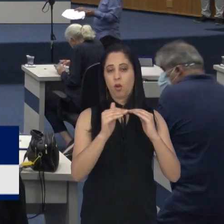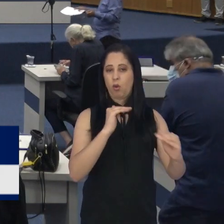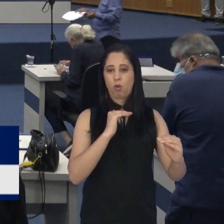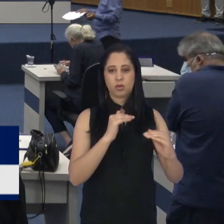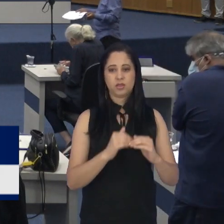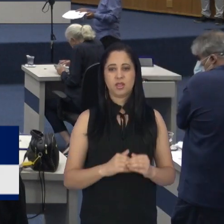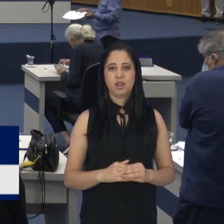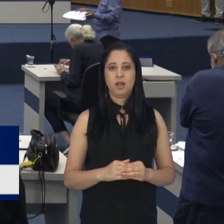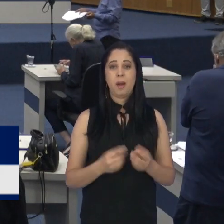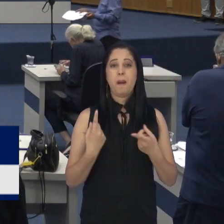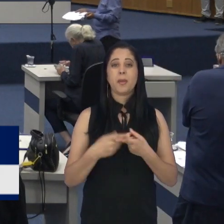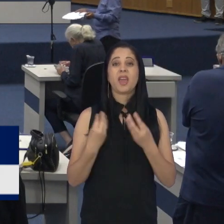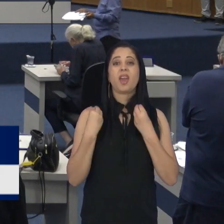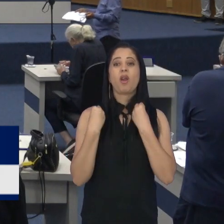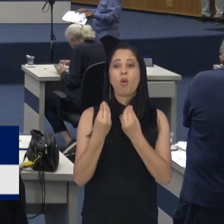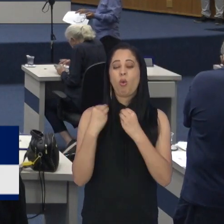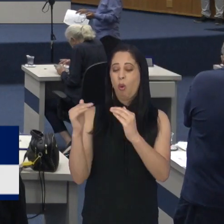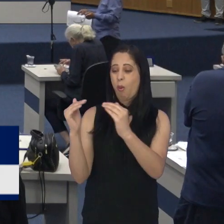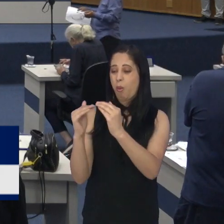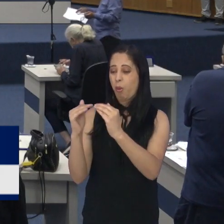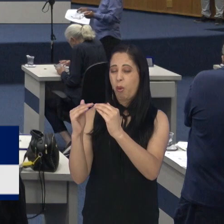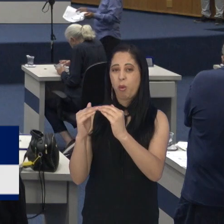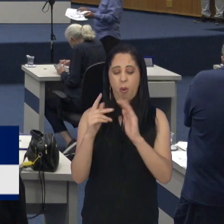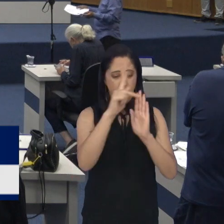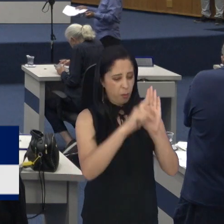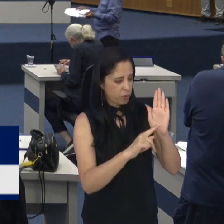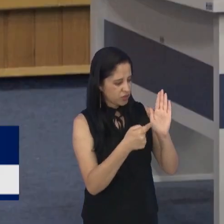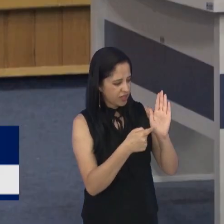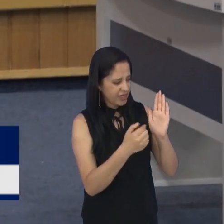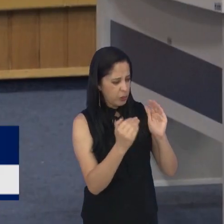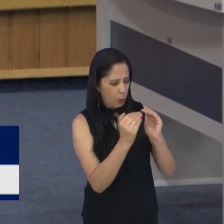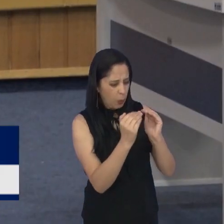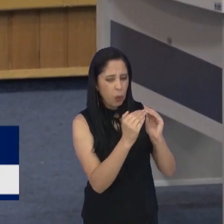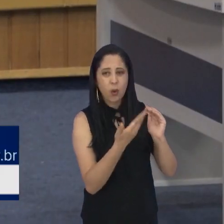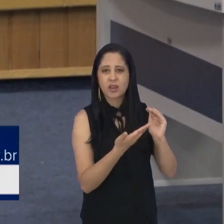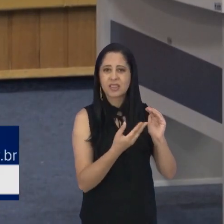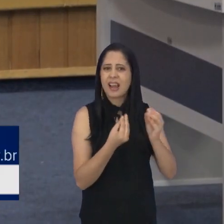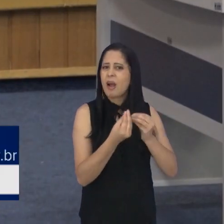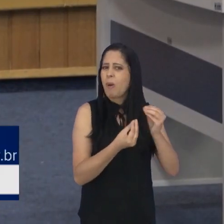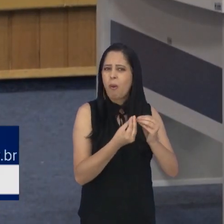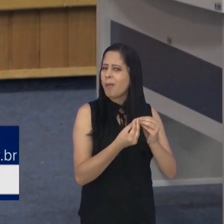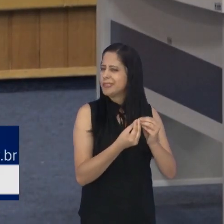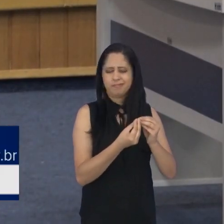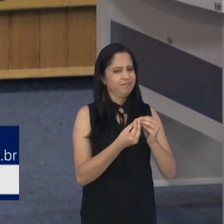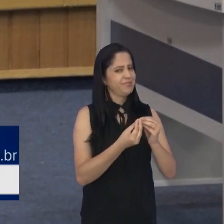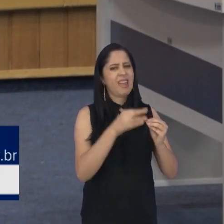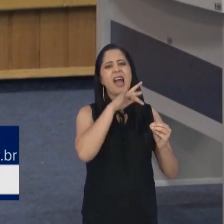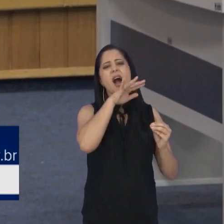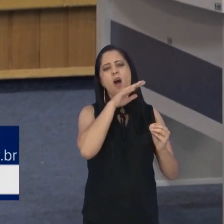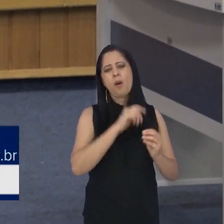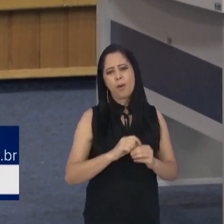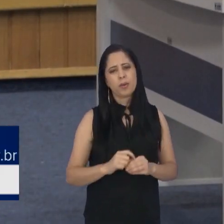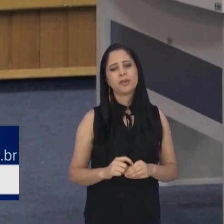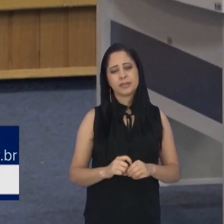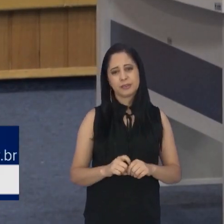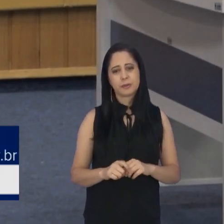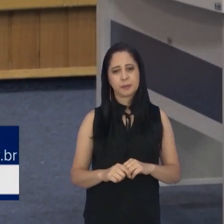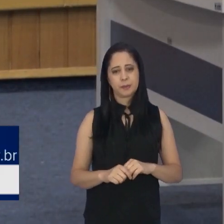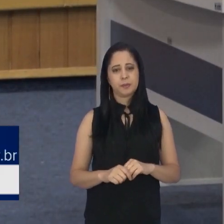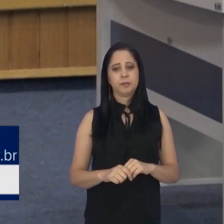como concordar com esse projeto pelo mal que se faz para a cidade e principalmente na área